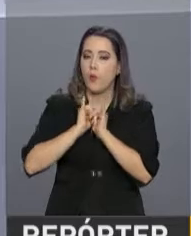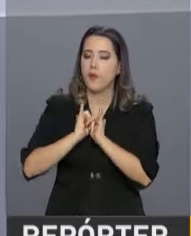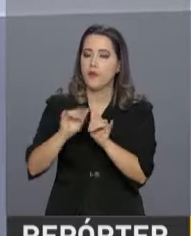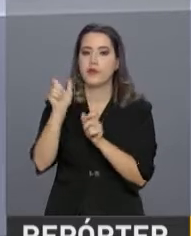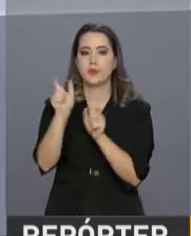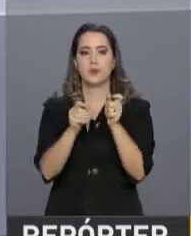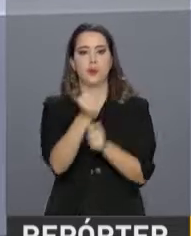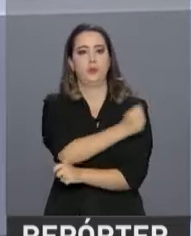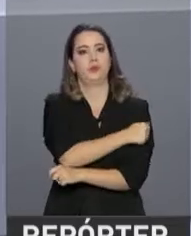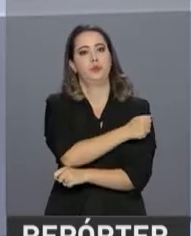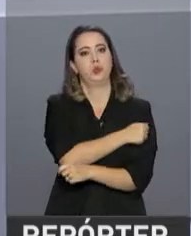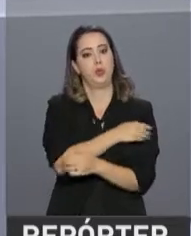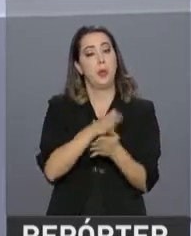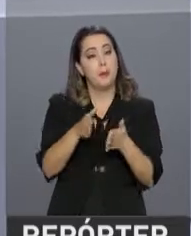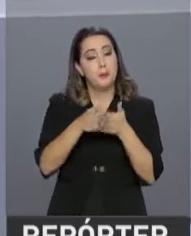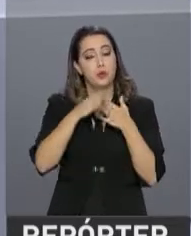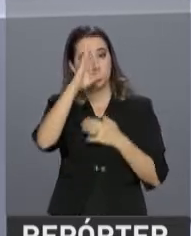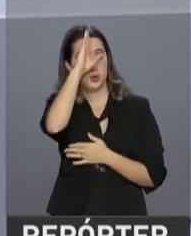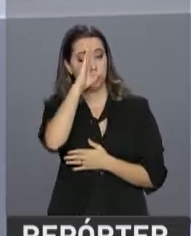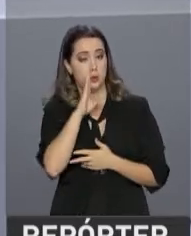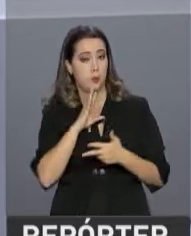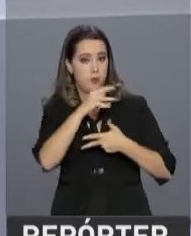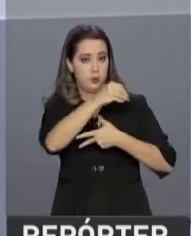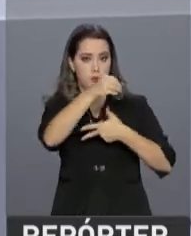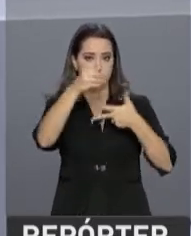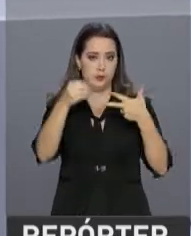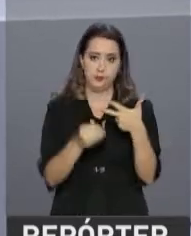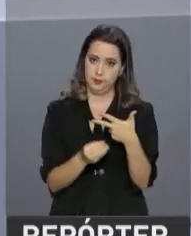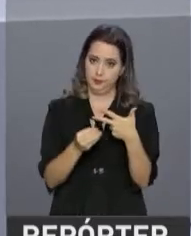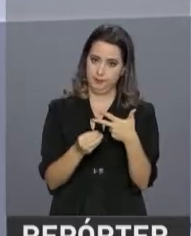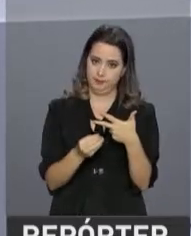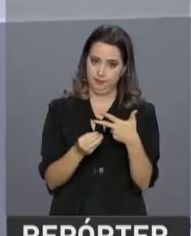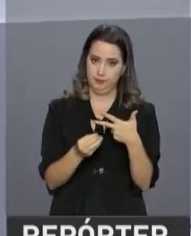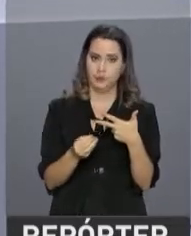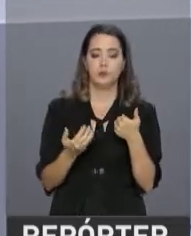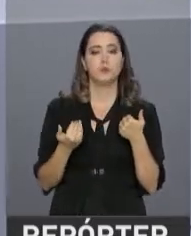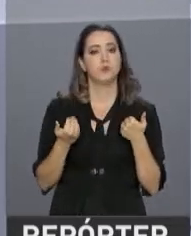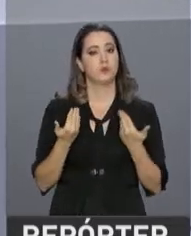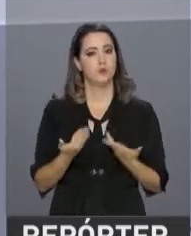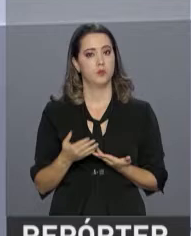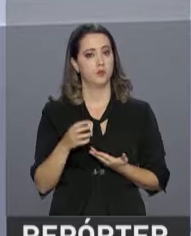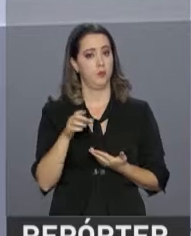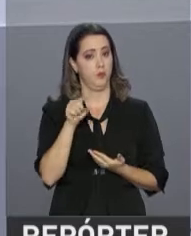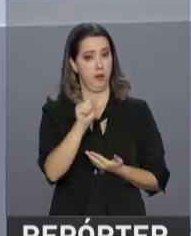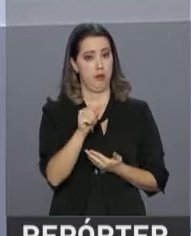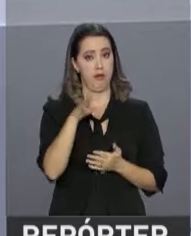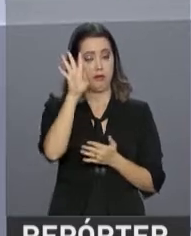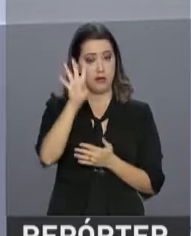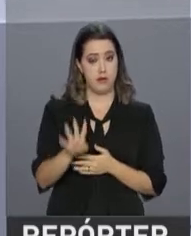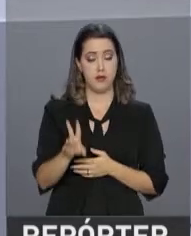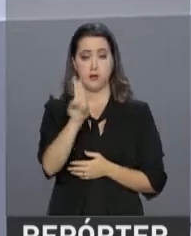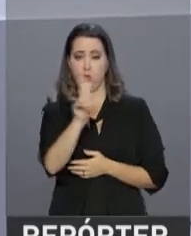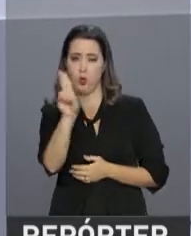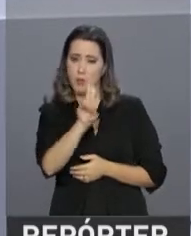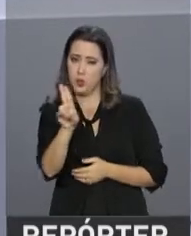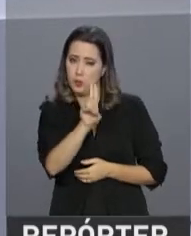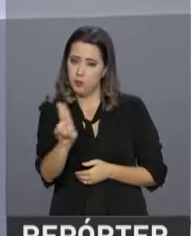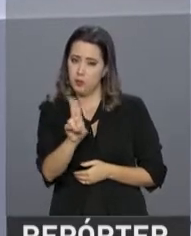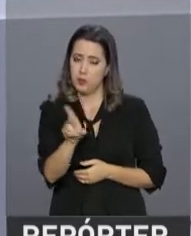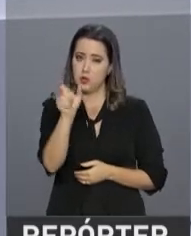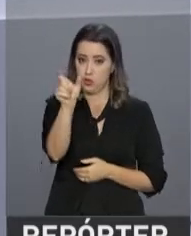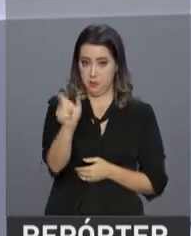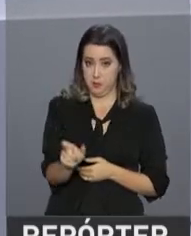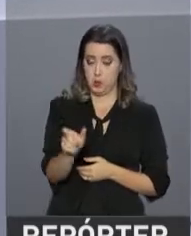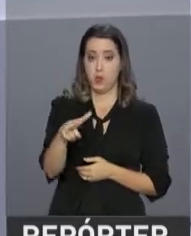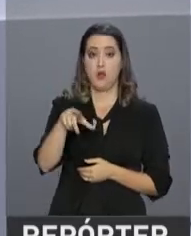para os estudantes que pediram a isenção da taxa do Exame Nacional do Ensino Médio, Enem. A lista com os nomes de